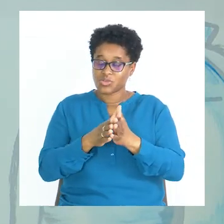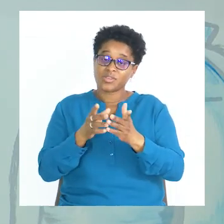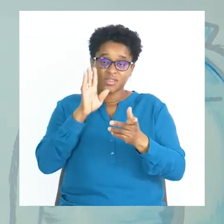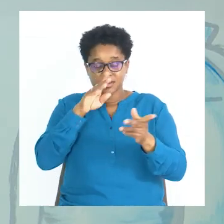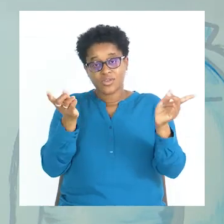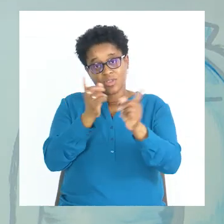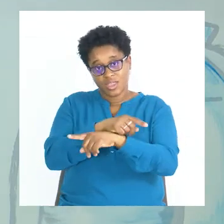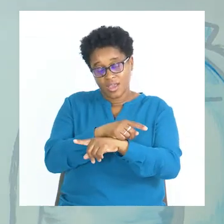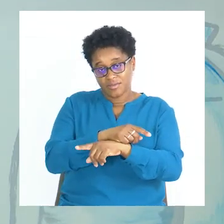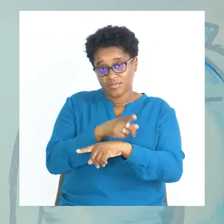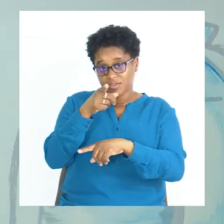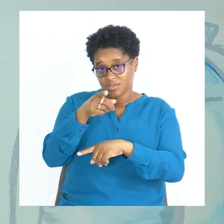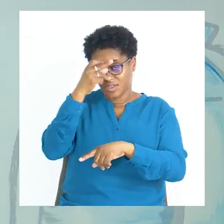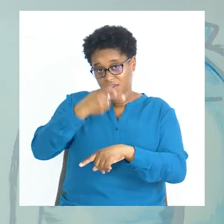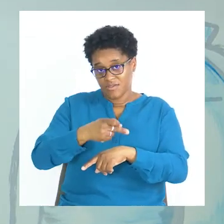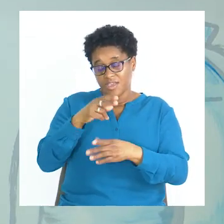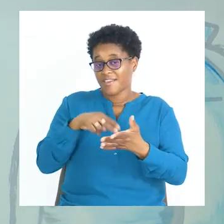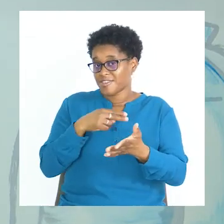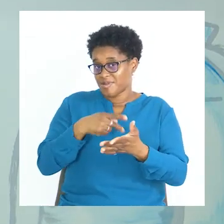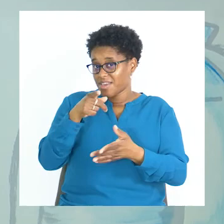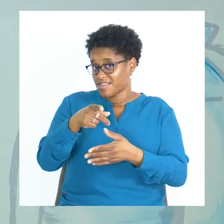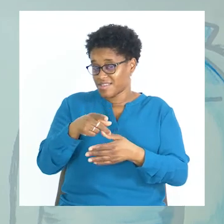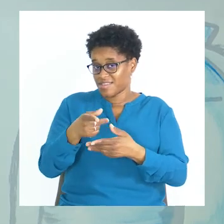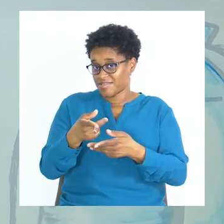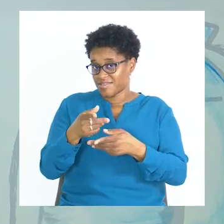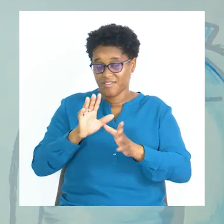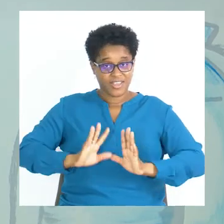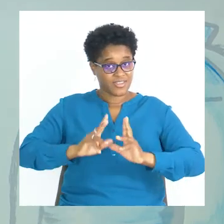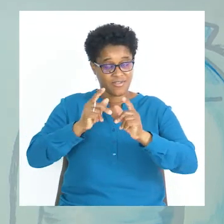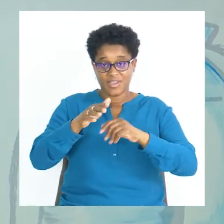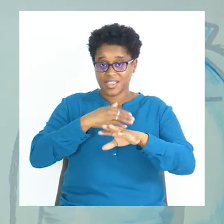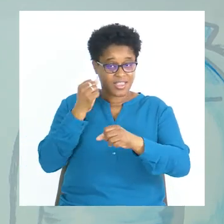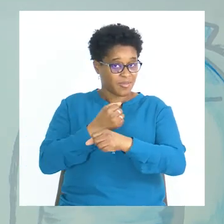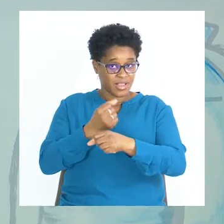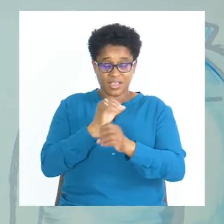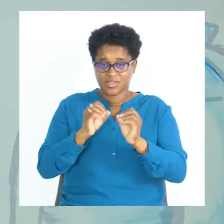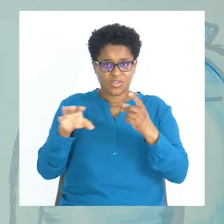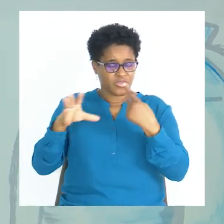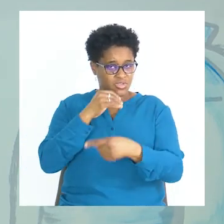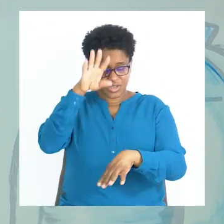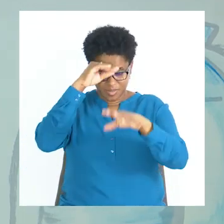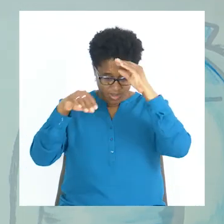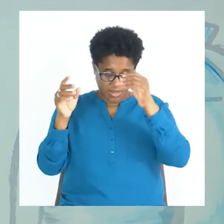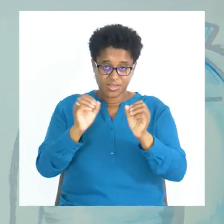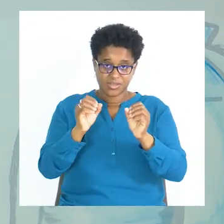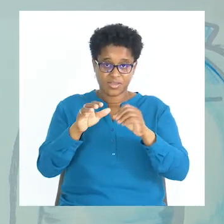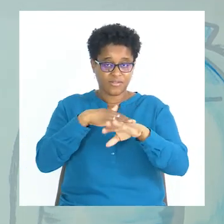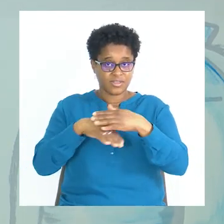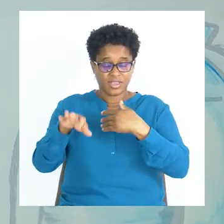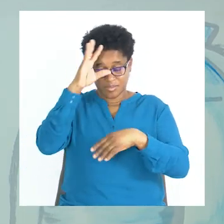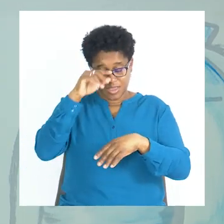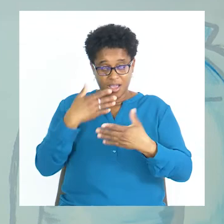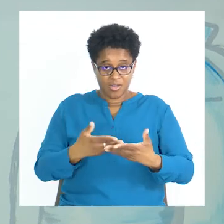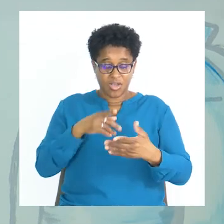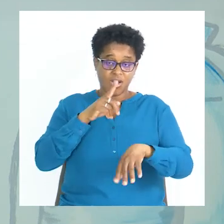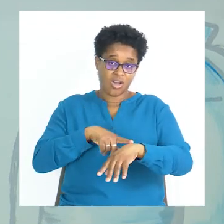contrário, tu vais ficar aí à espera. Assim não vais desenvolver, não vais conseguir apanhar a tua aprendizagem. É a tua